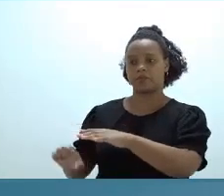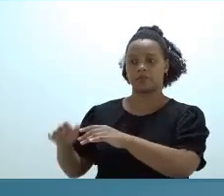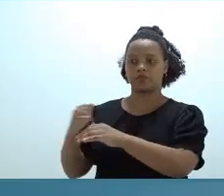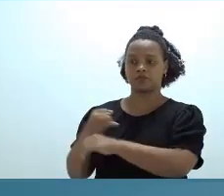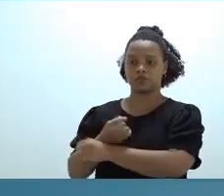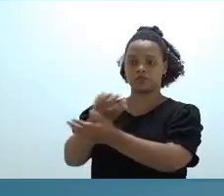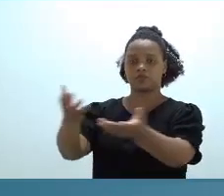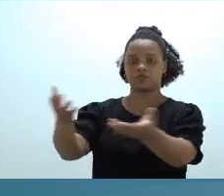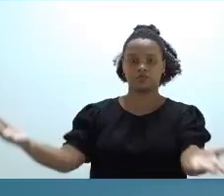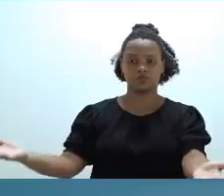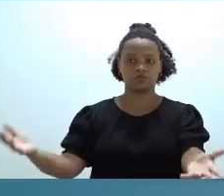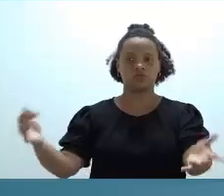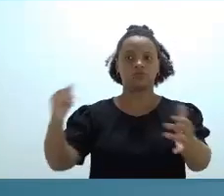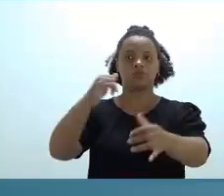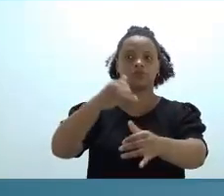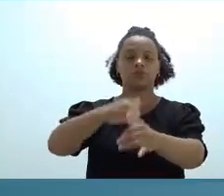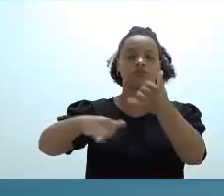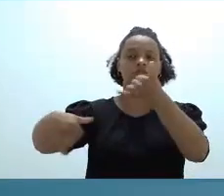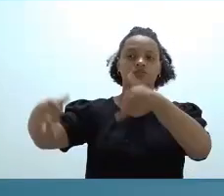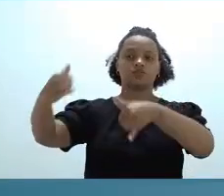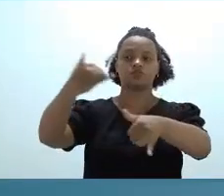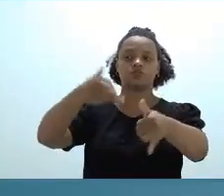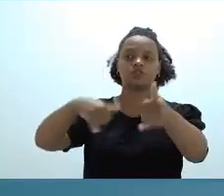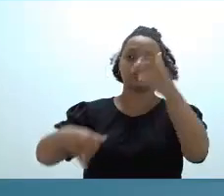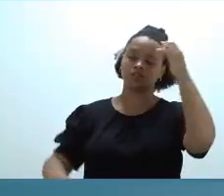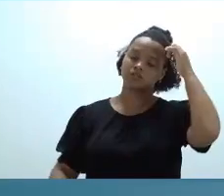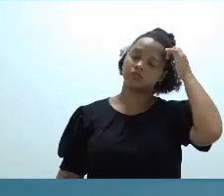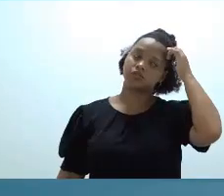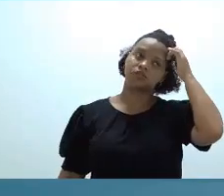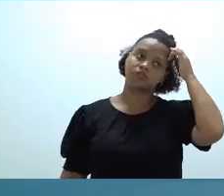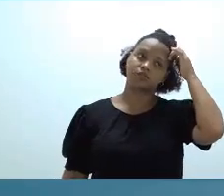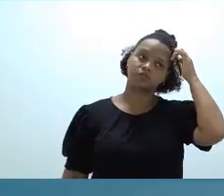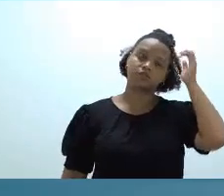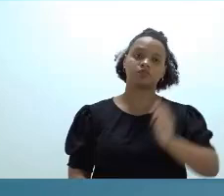Contendo desse modo, o litígio,